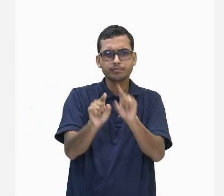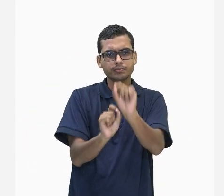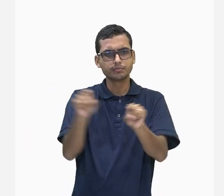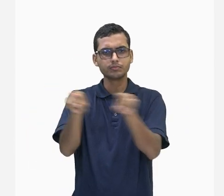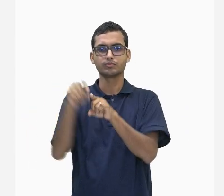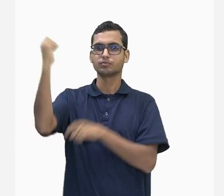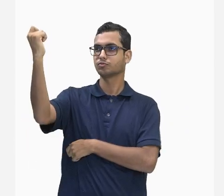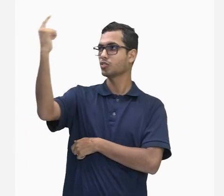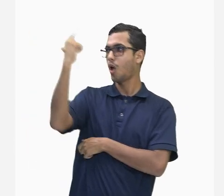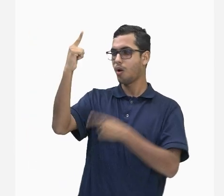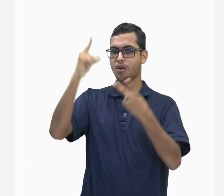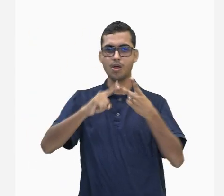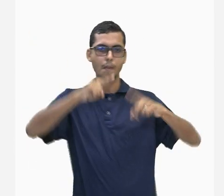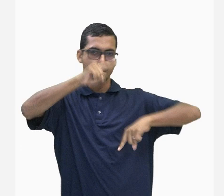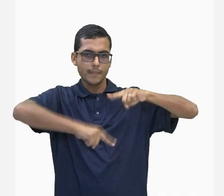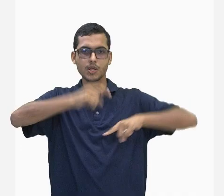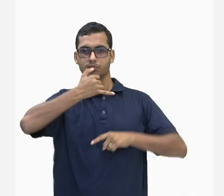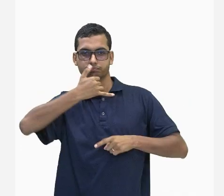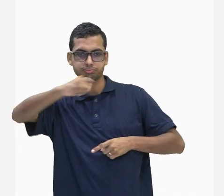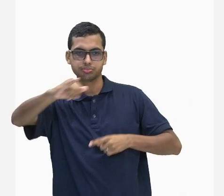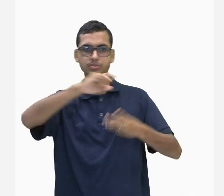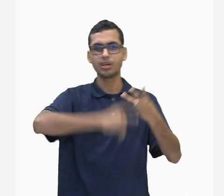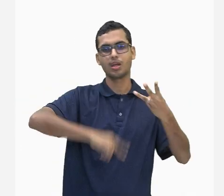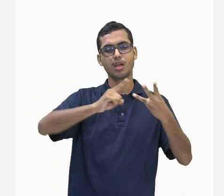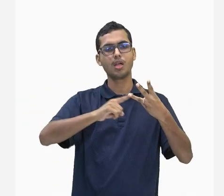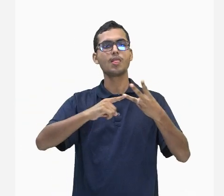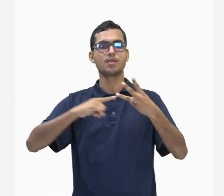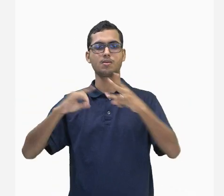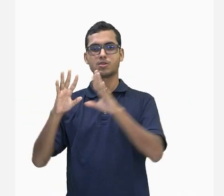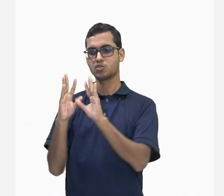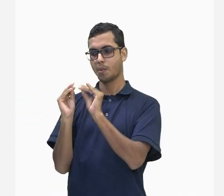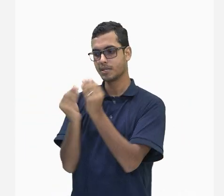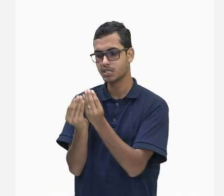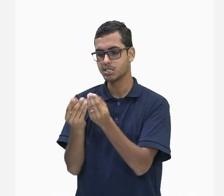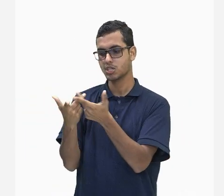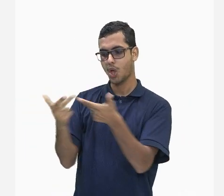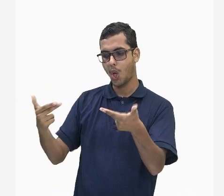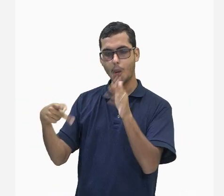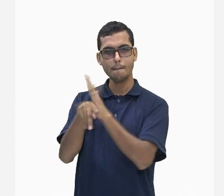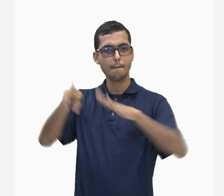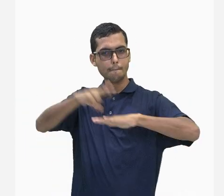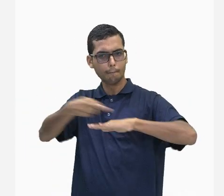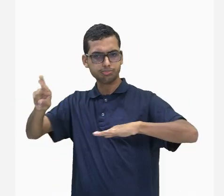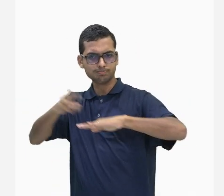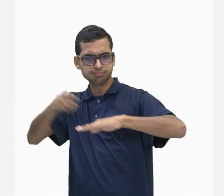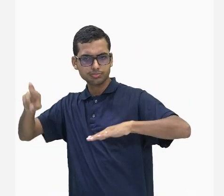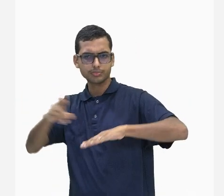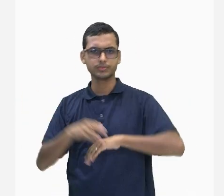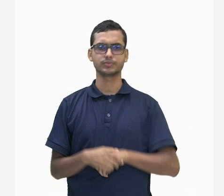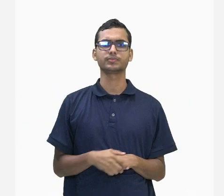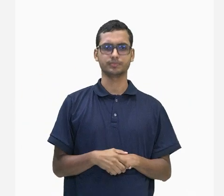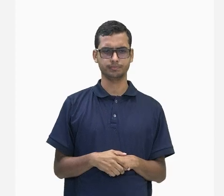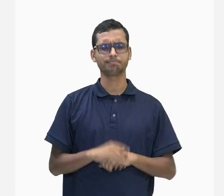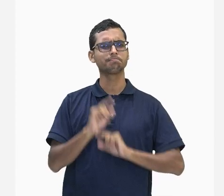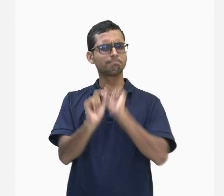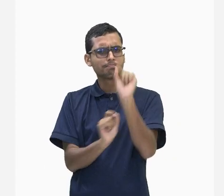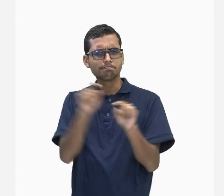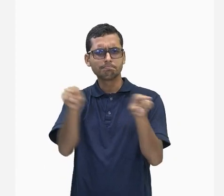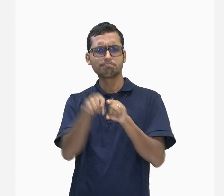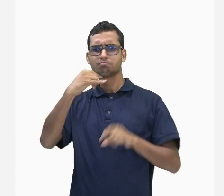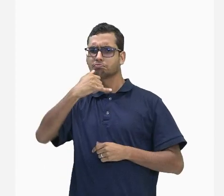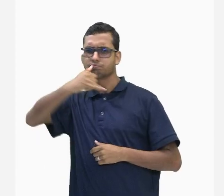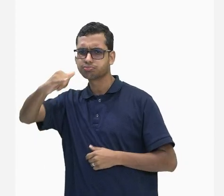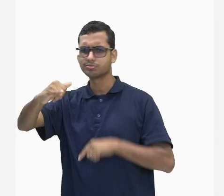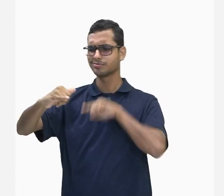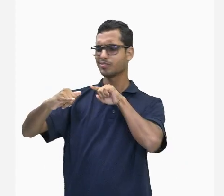elementos radioativos. Bom, se a radiação é emissão e deslocamento de energia, o que é energia? A energia